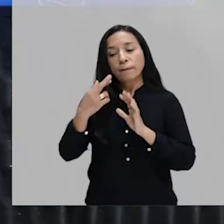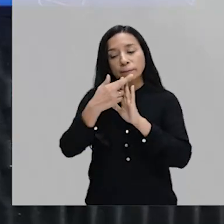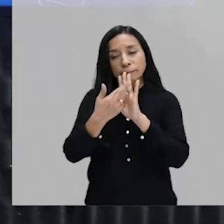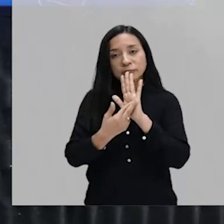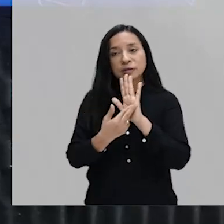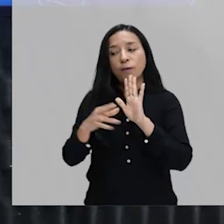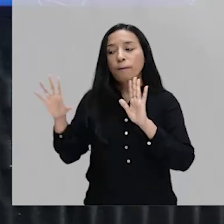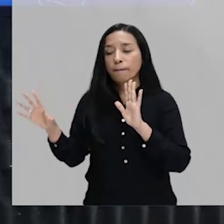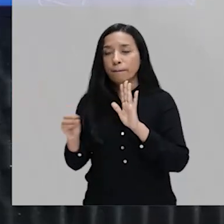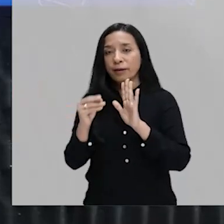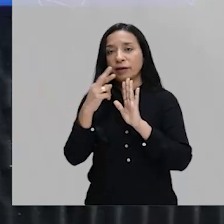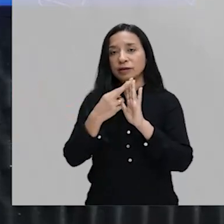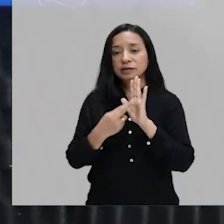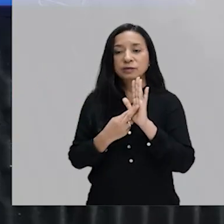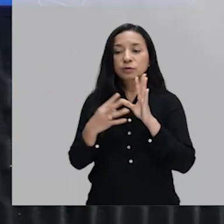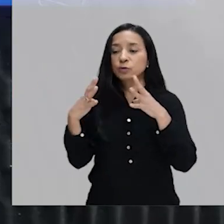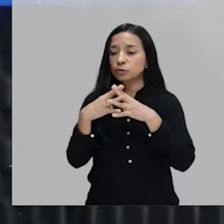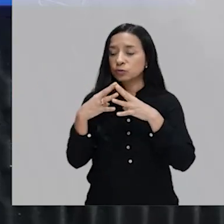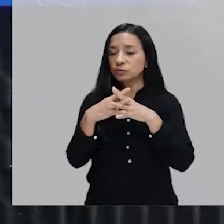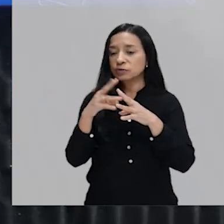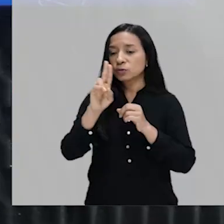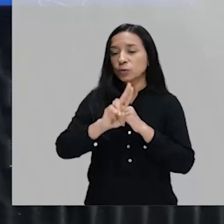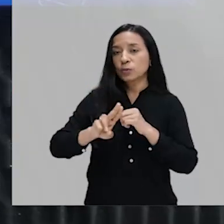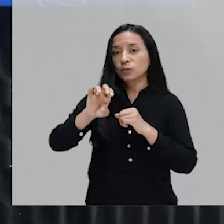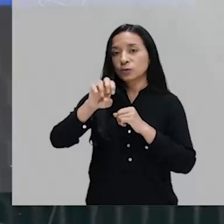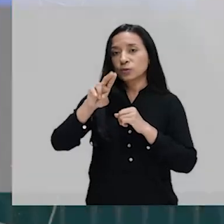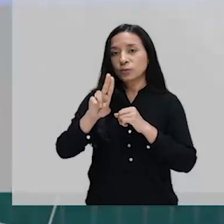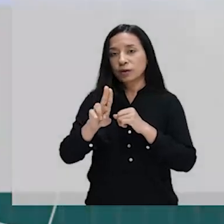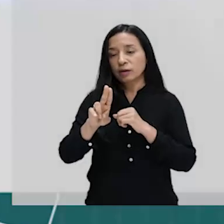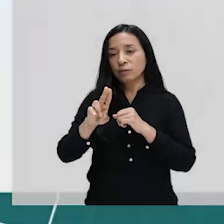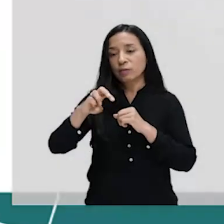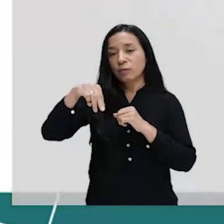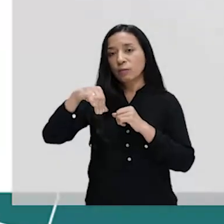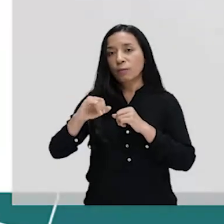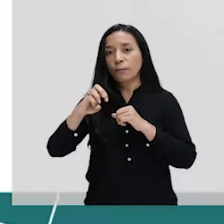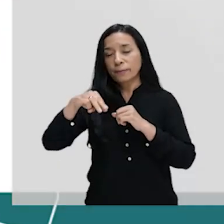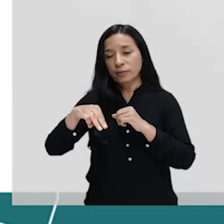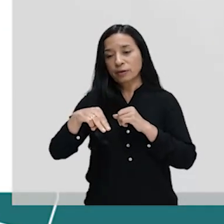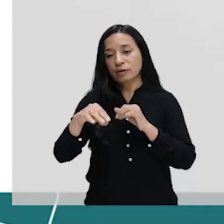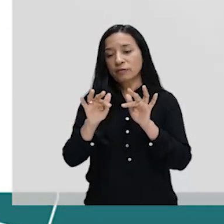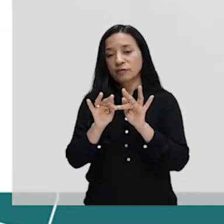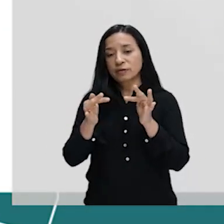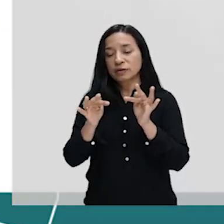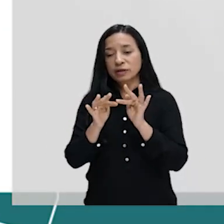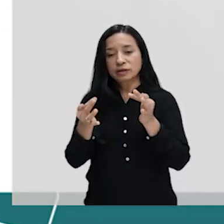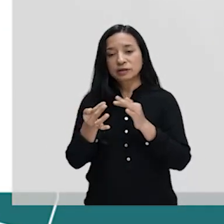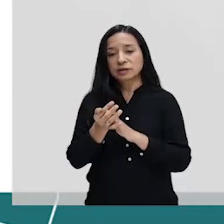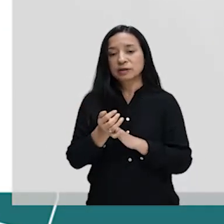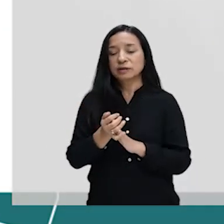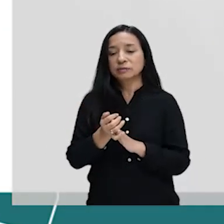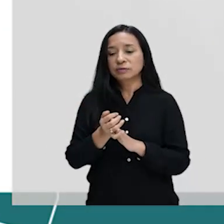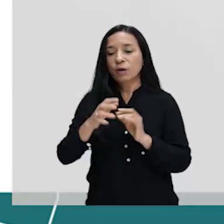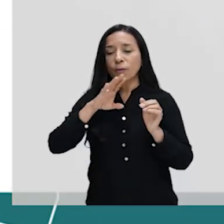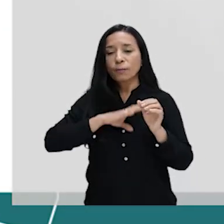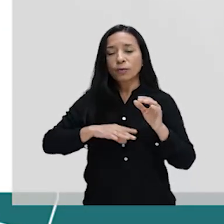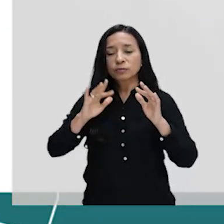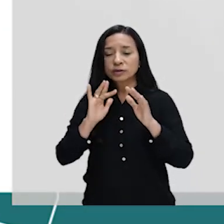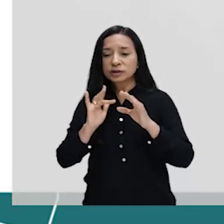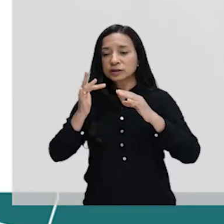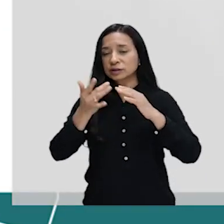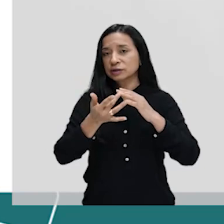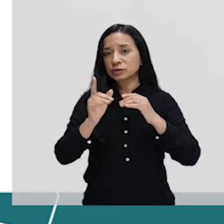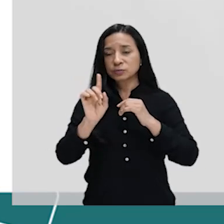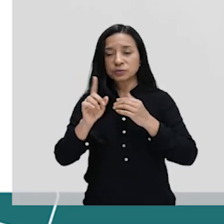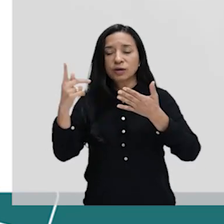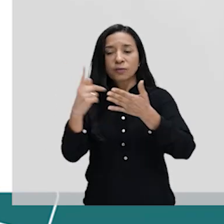a gente não confundir mais o uso do eu com o me. E para a gente finalizar o nosso português nas redes, para vocês não